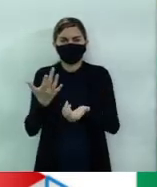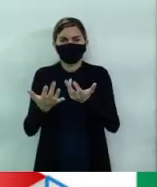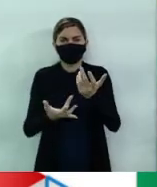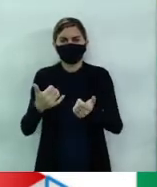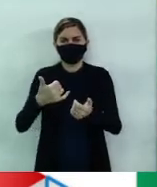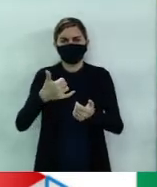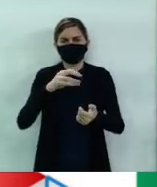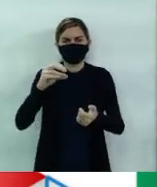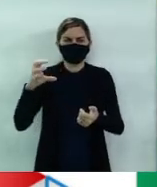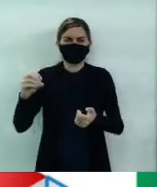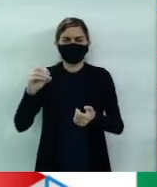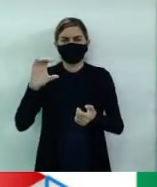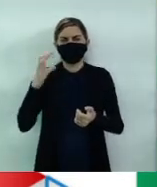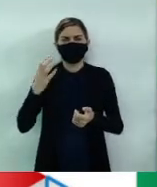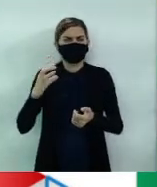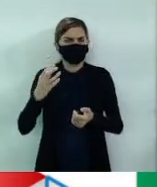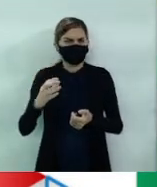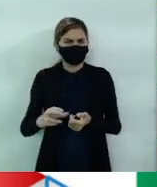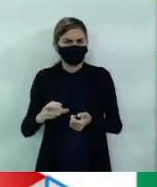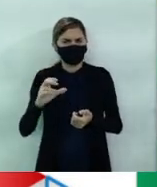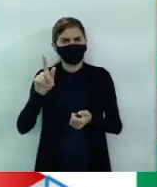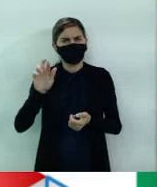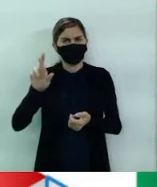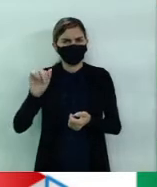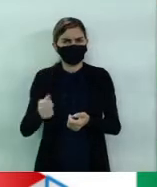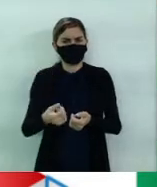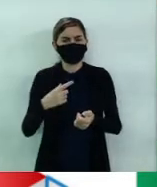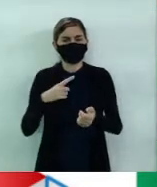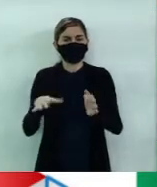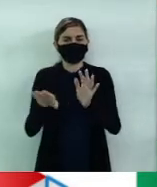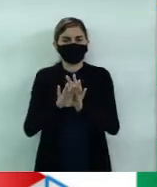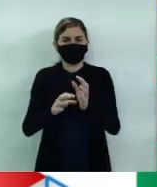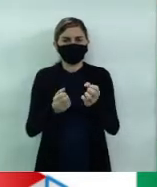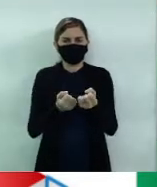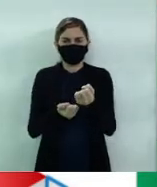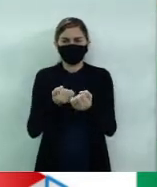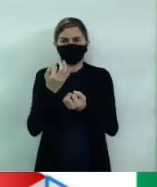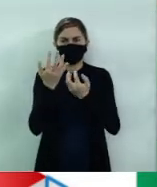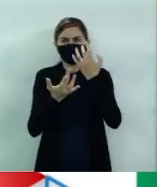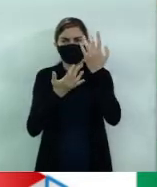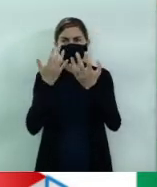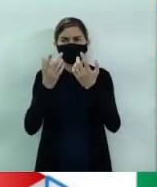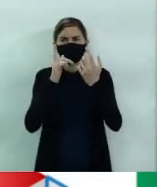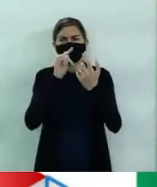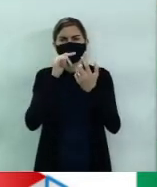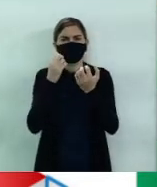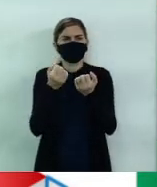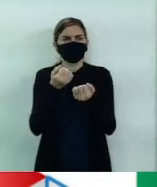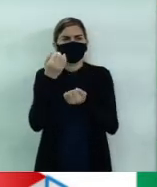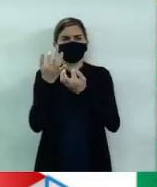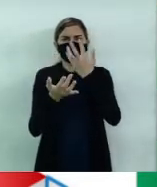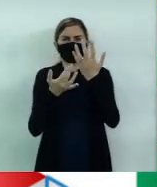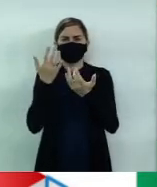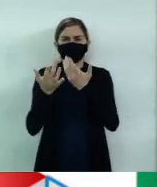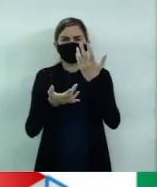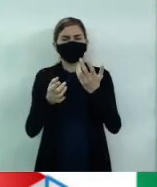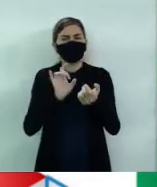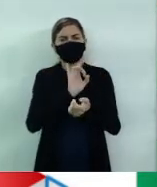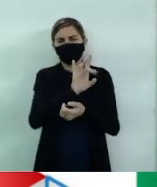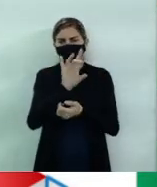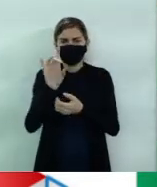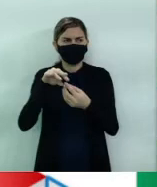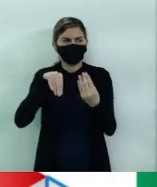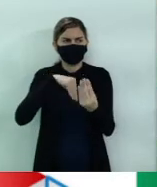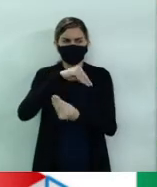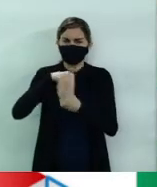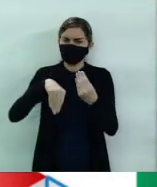100 graus Celsius, a gente chega aí no estado gasoso da água. É lógico que cada